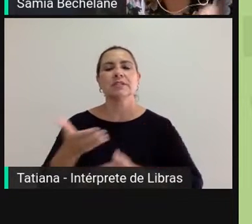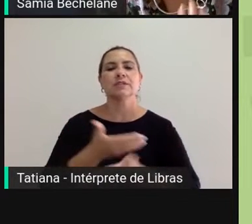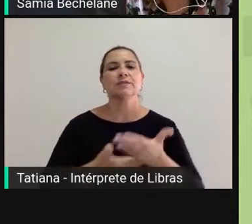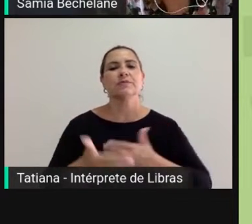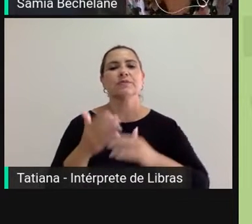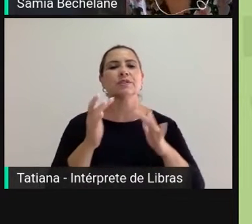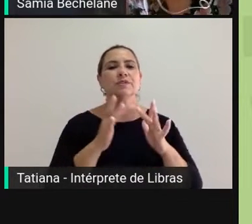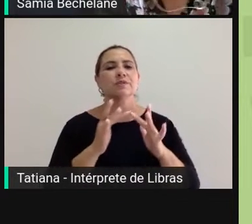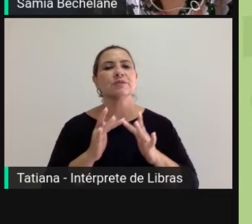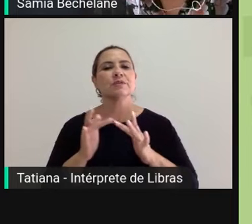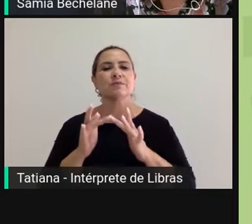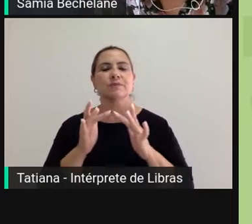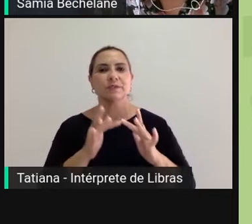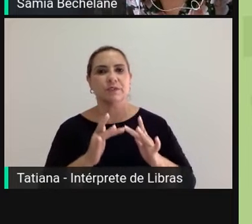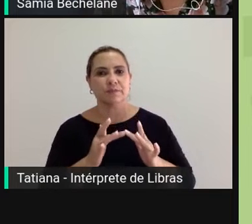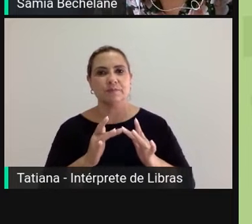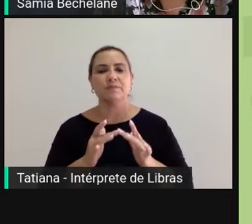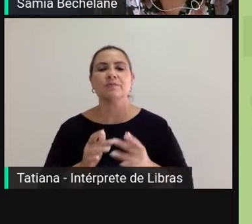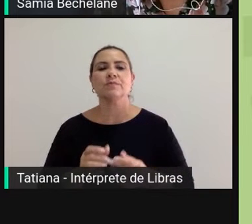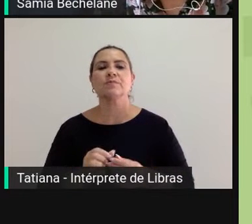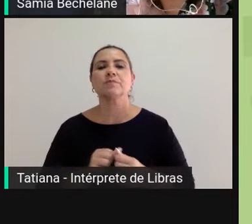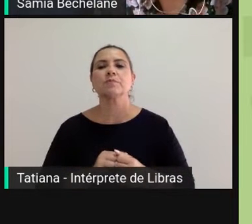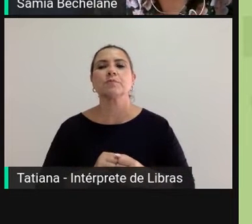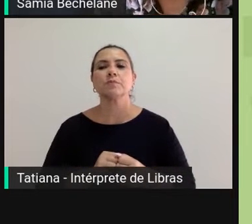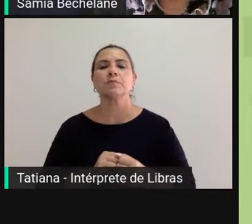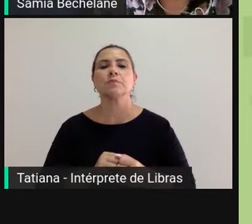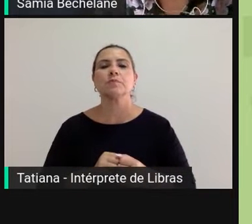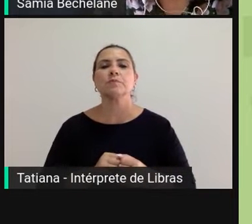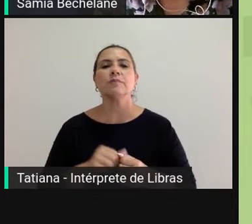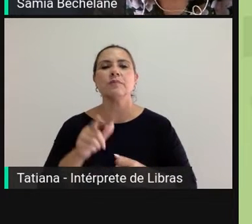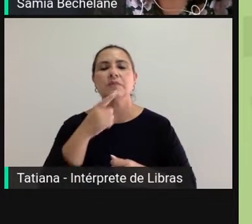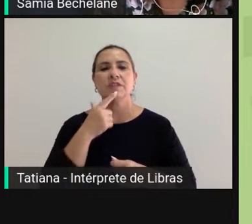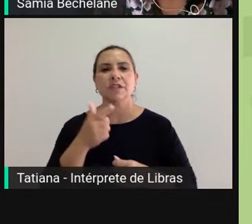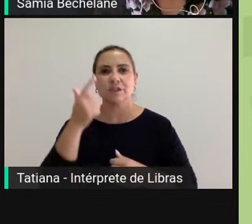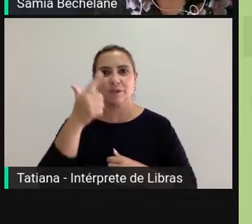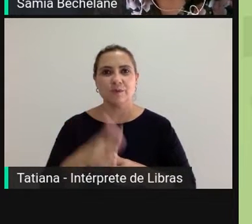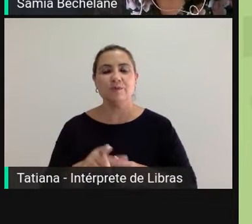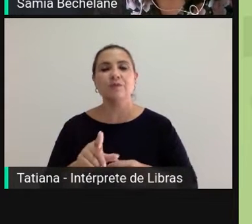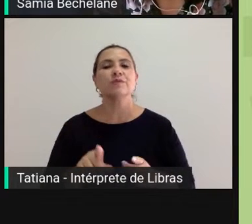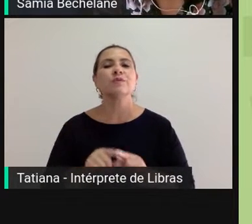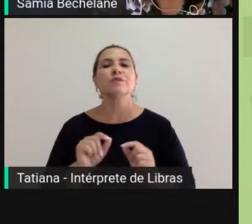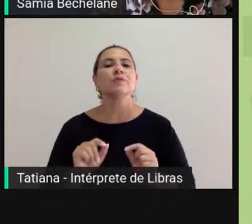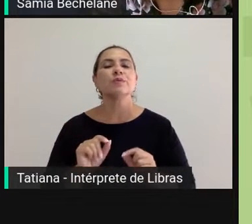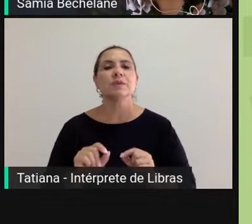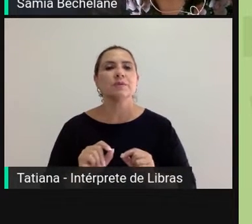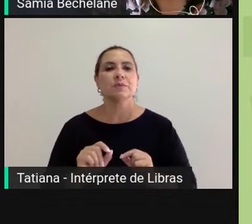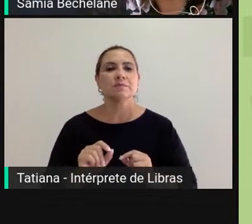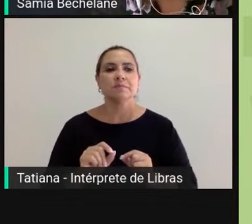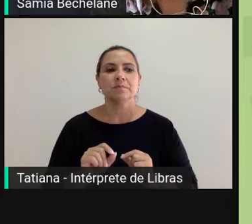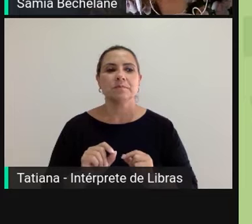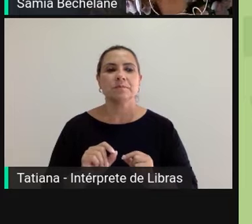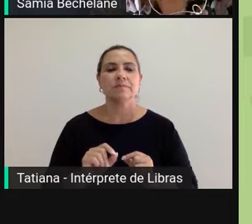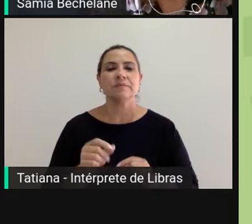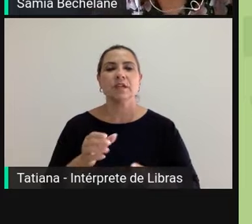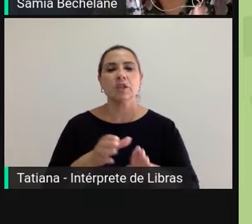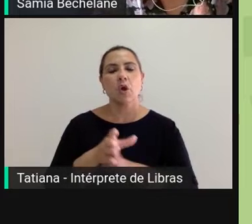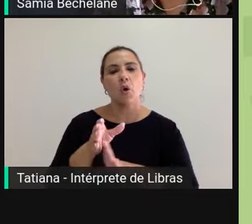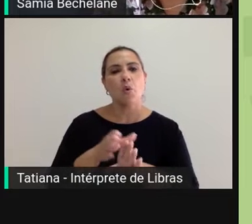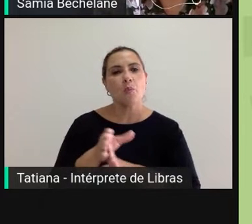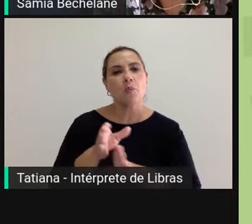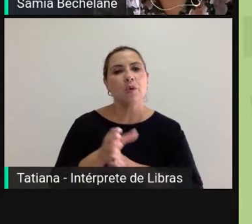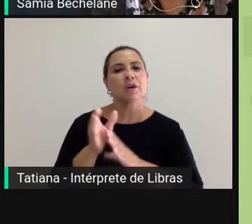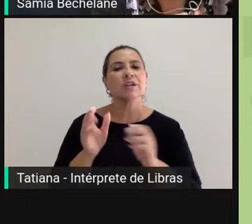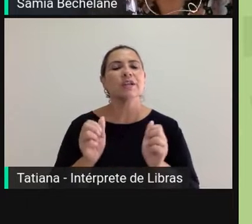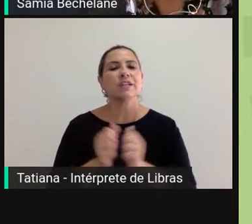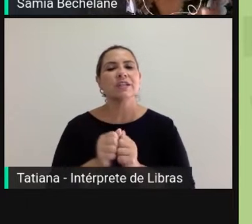que se constituem ali. E aí eu reforço novamente, né? A orientação da